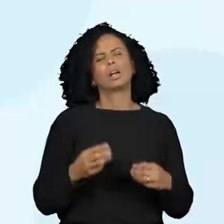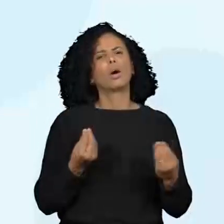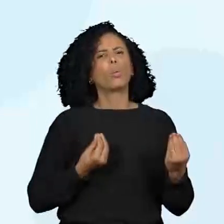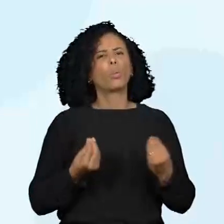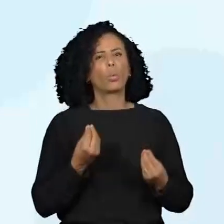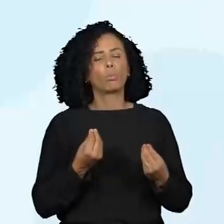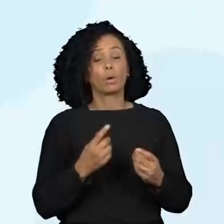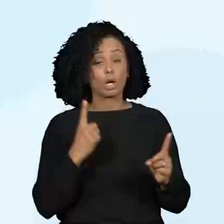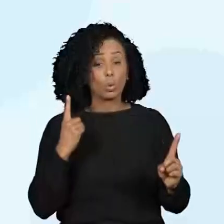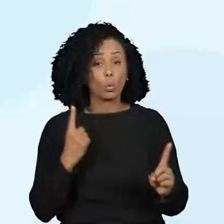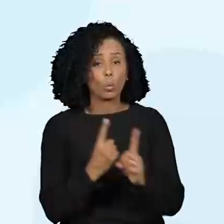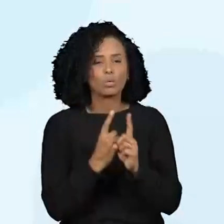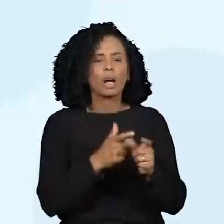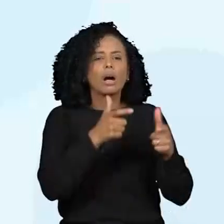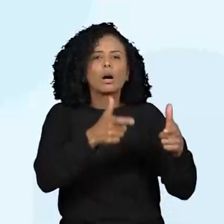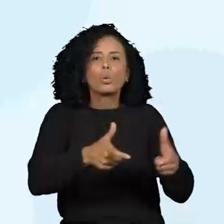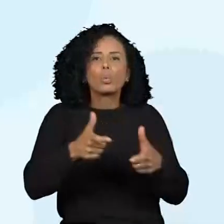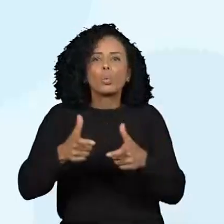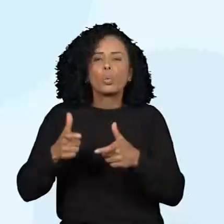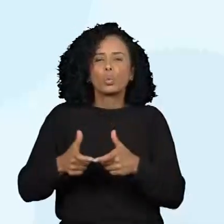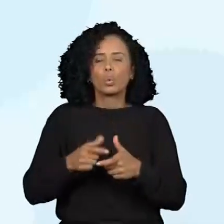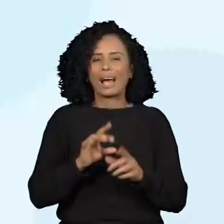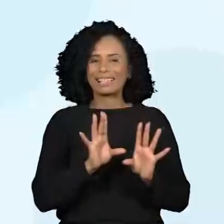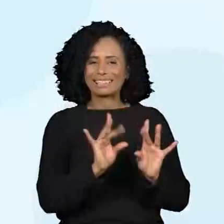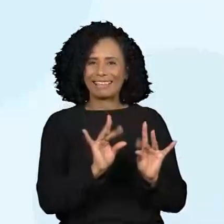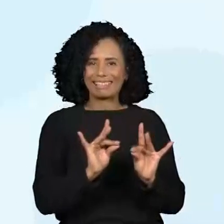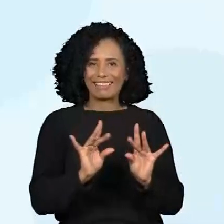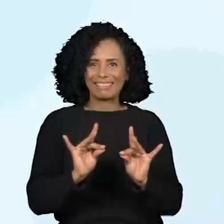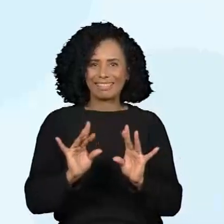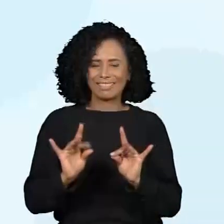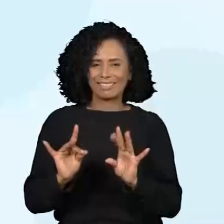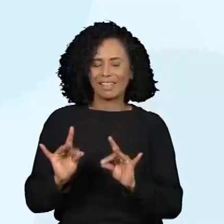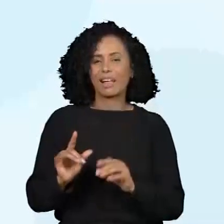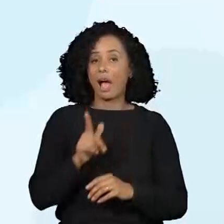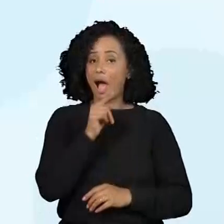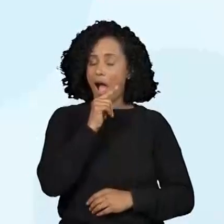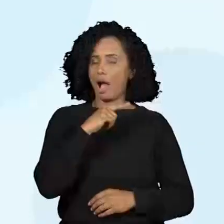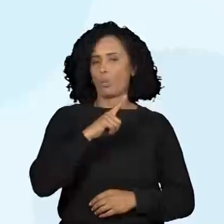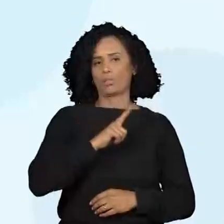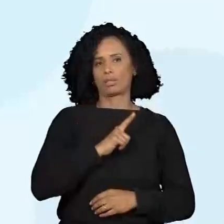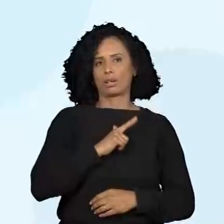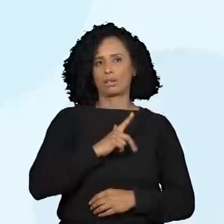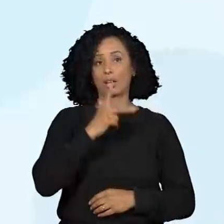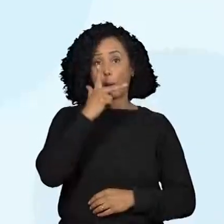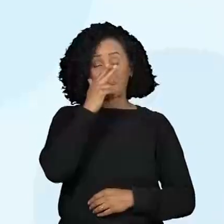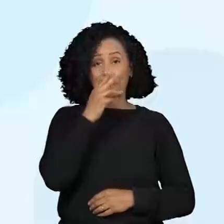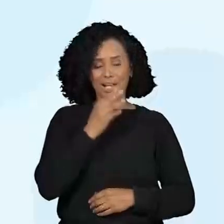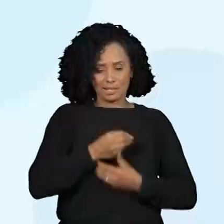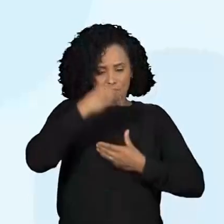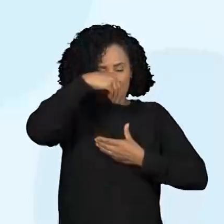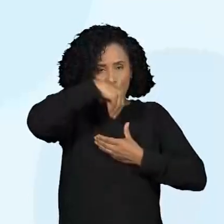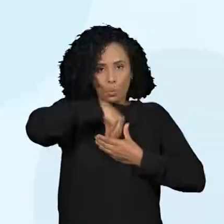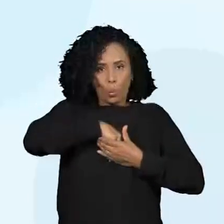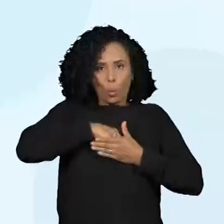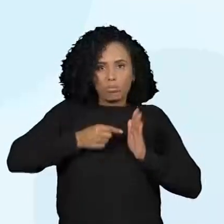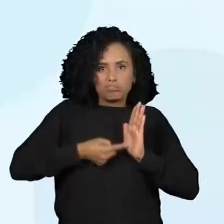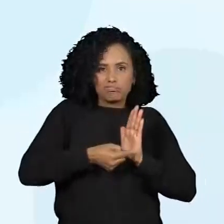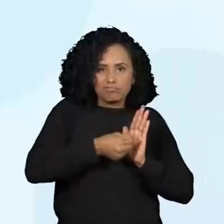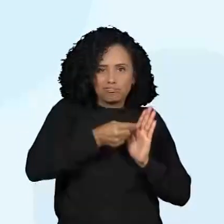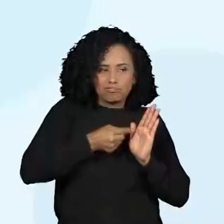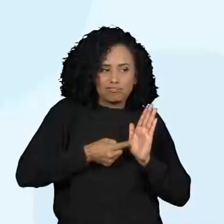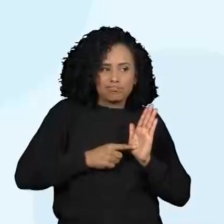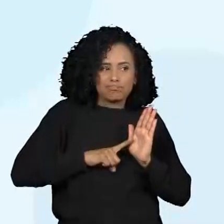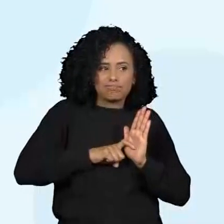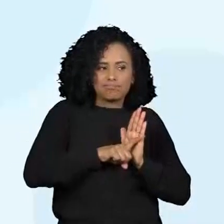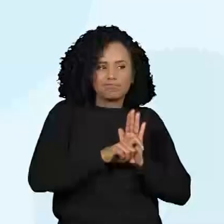em diferentes ambientes aquáticos e úmidos. E eles são como parasitas, né, dentro do nosso corpo. É isso mesmo, né?